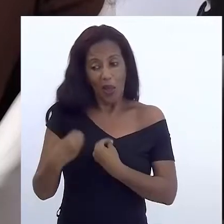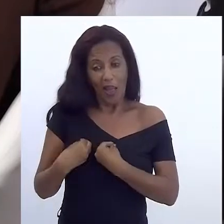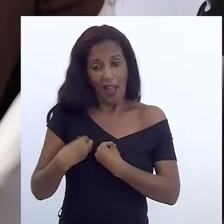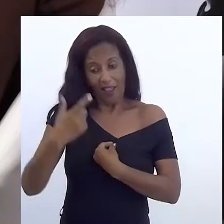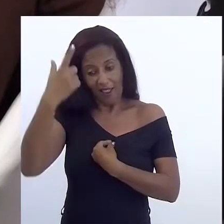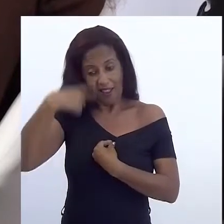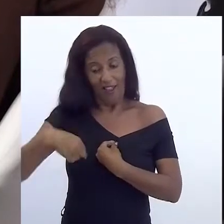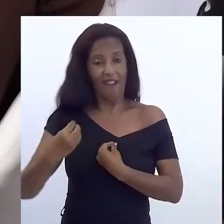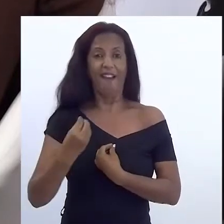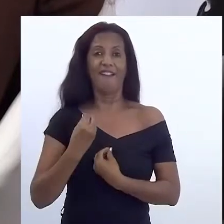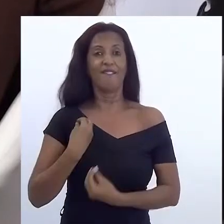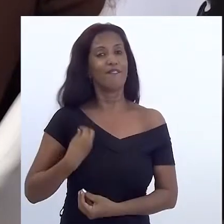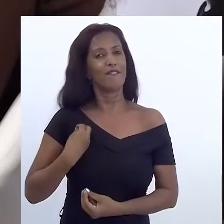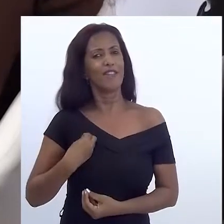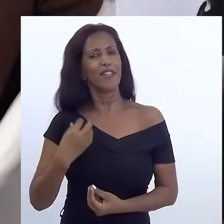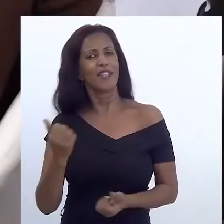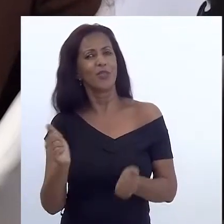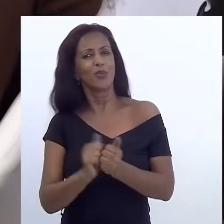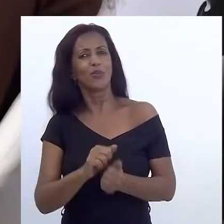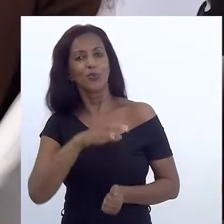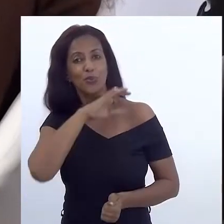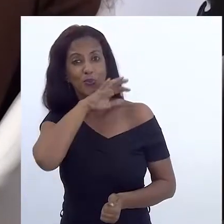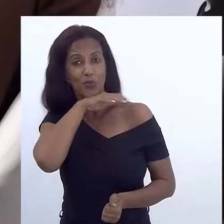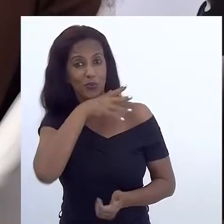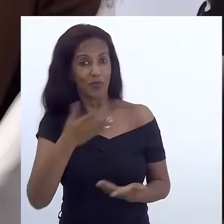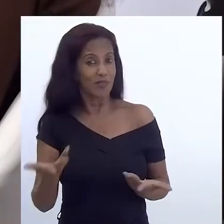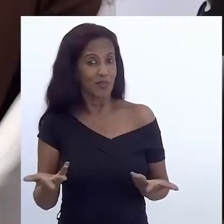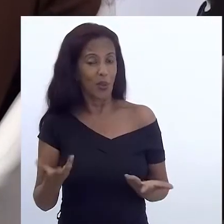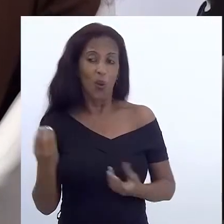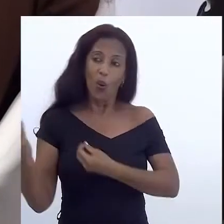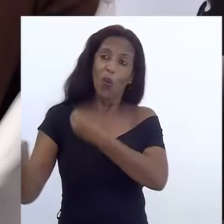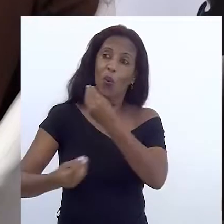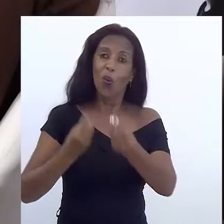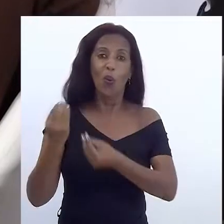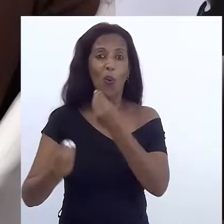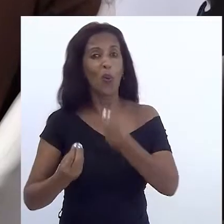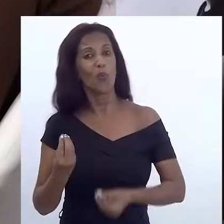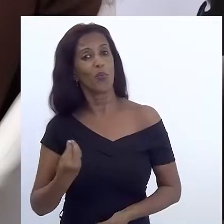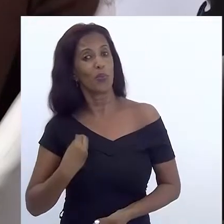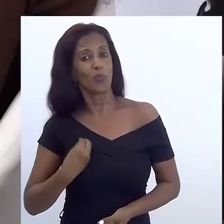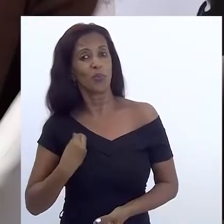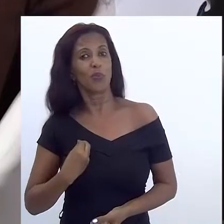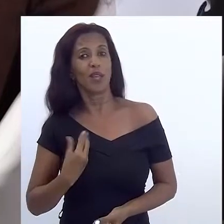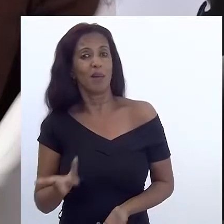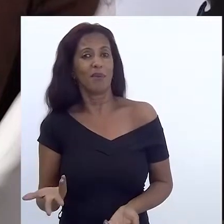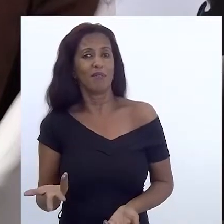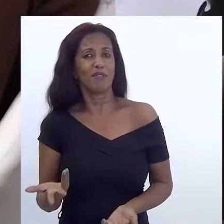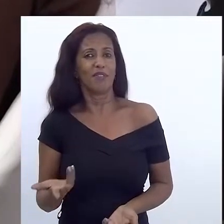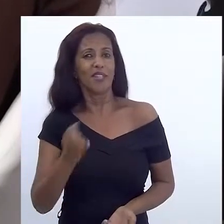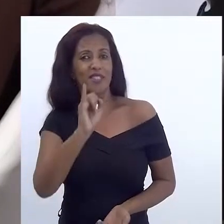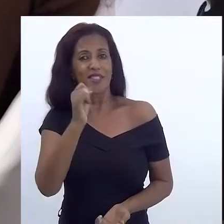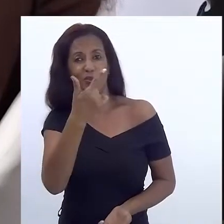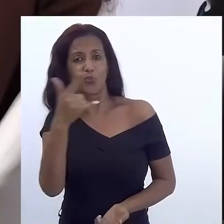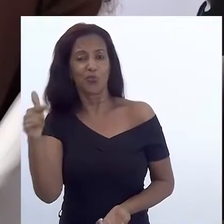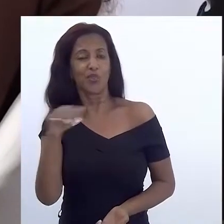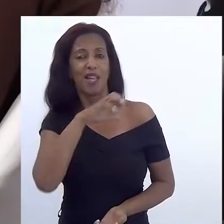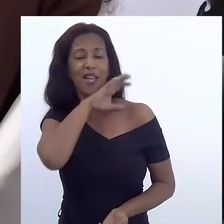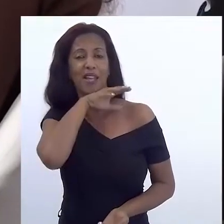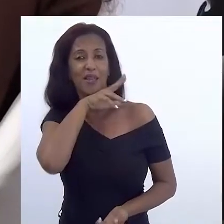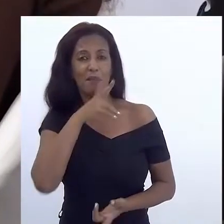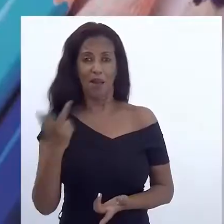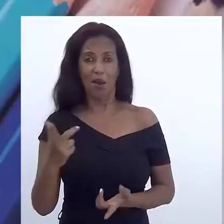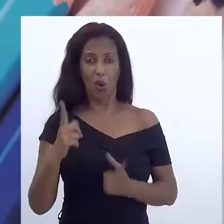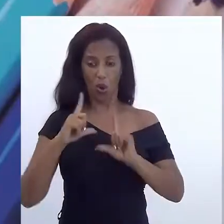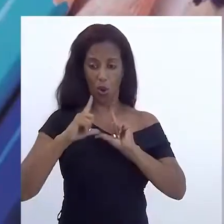humana, com os cães e com outros animais. A gente não sobreviveria no planeta sem eles, né? O cavalo, por exemplo. Para vencer